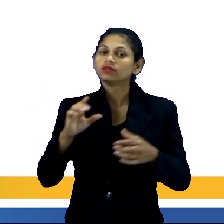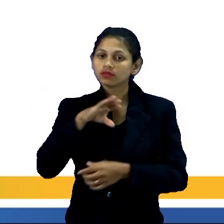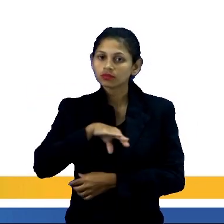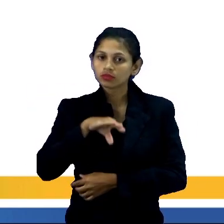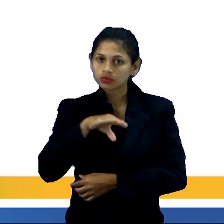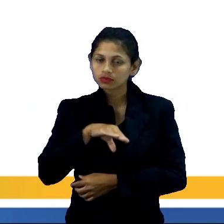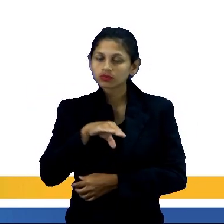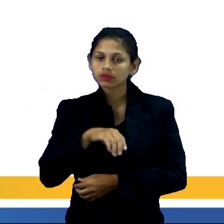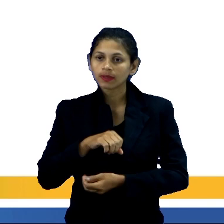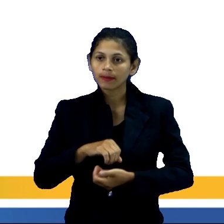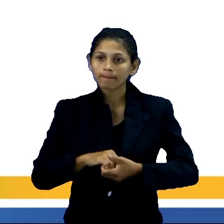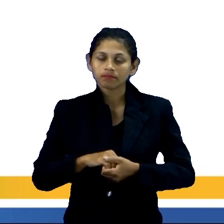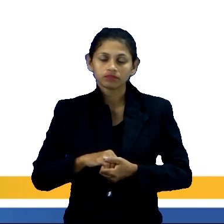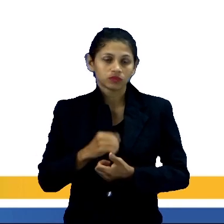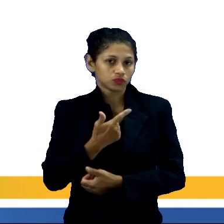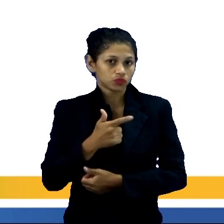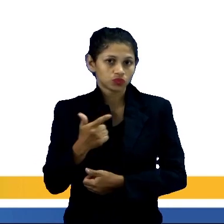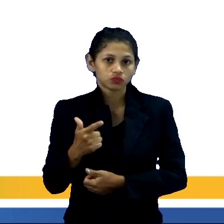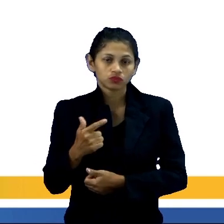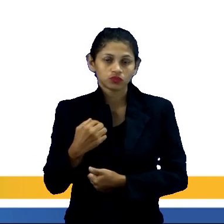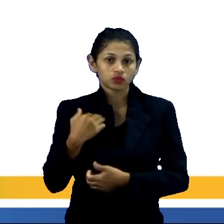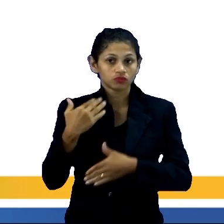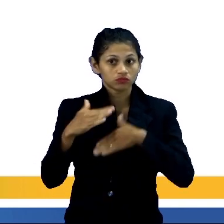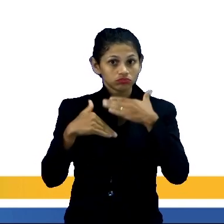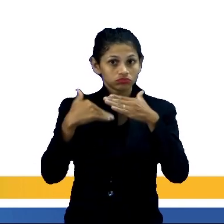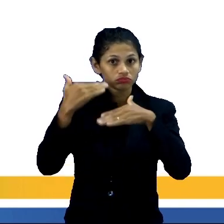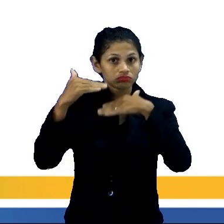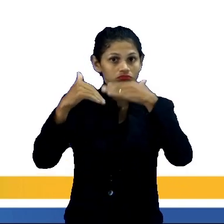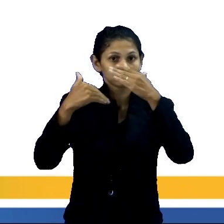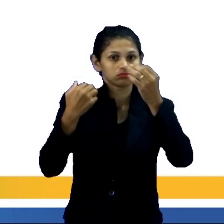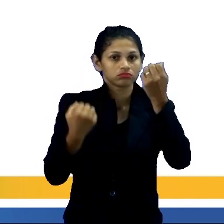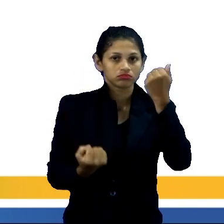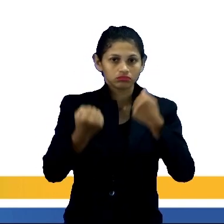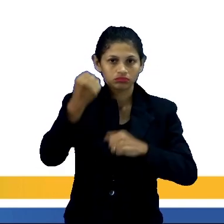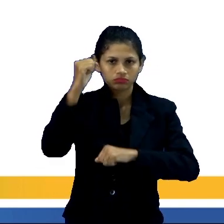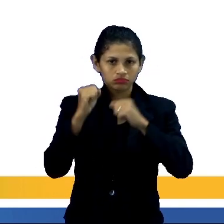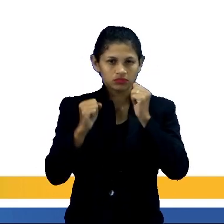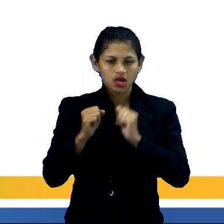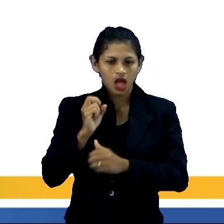aí desenvolvimento de indústrias, era sempre ali aquela